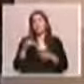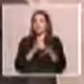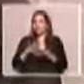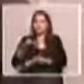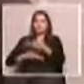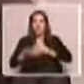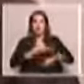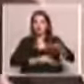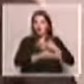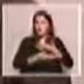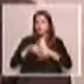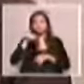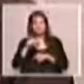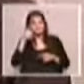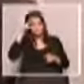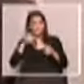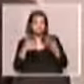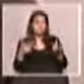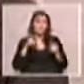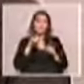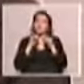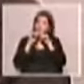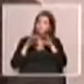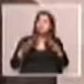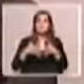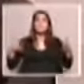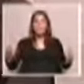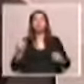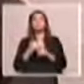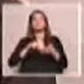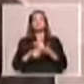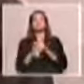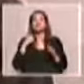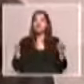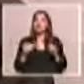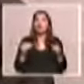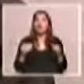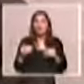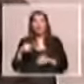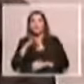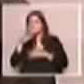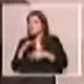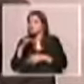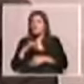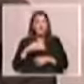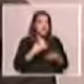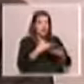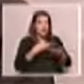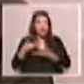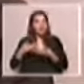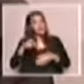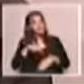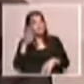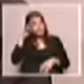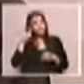dessa organização, até se estender de uma forma mais alargada, que às vezes os pequenos projetos de intercâmbio de famílias, é fazer chegar, não só